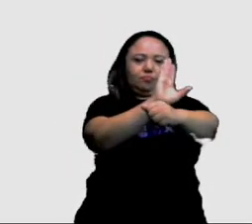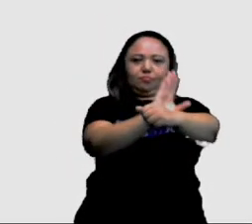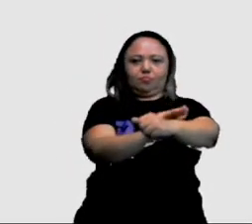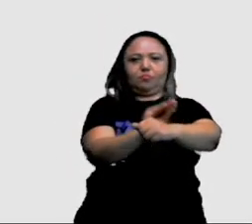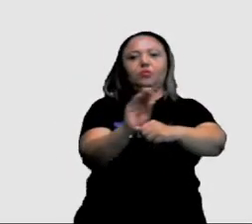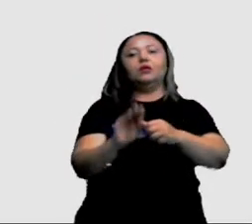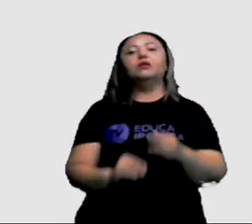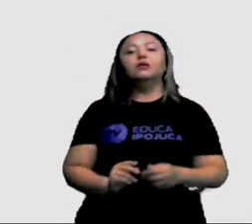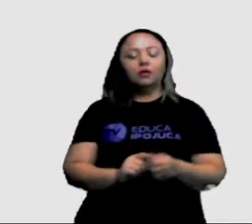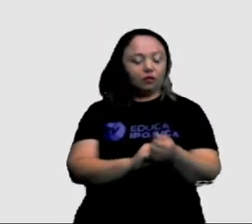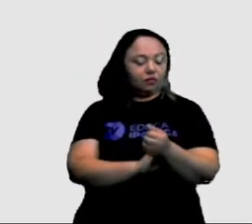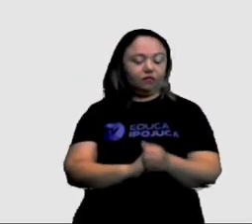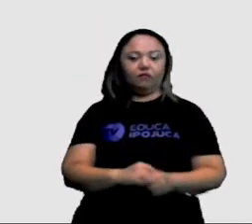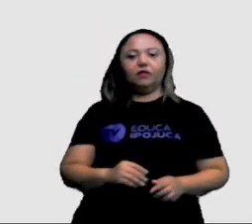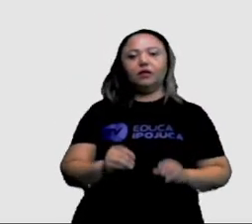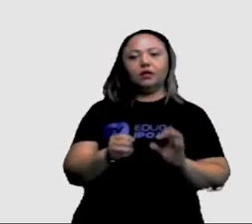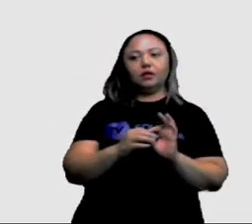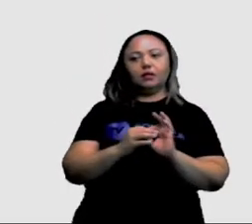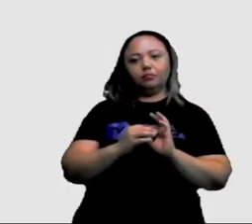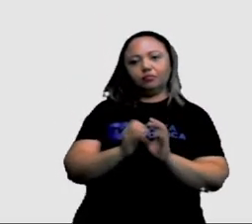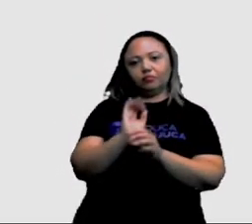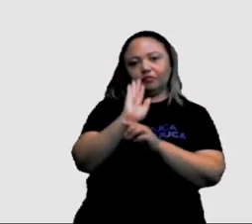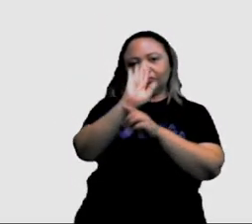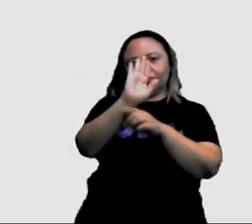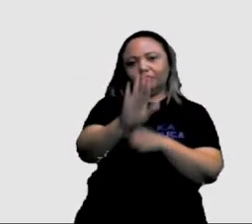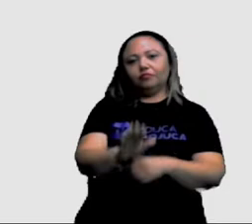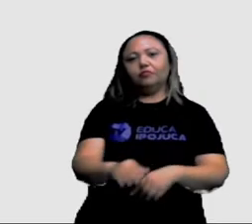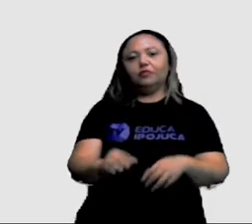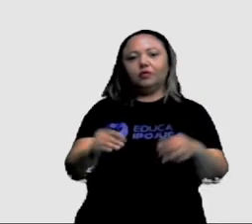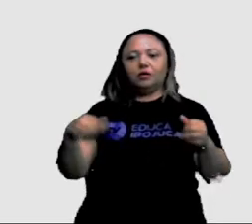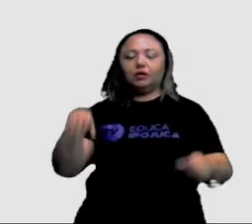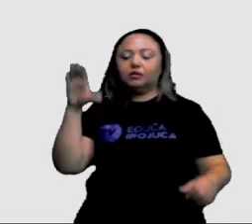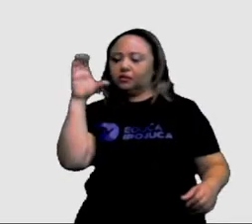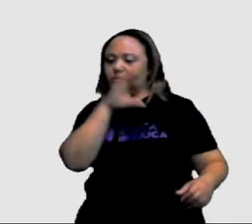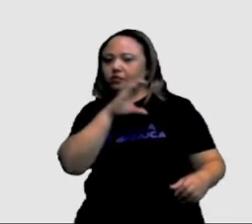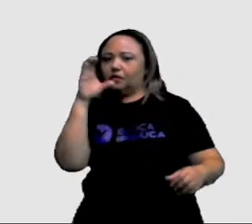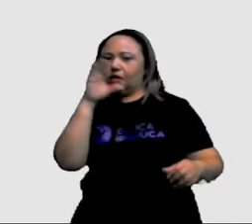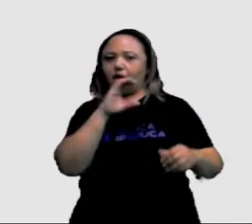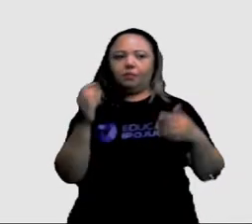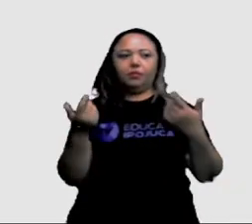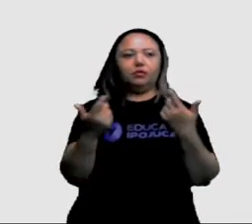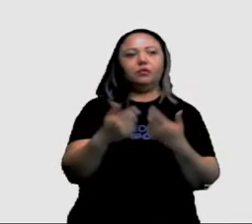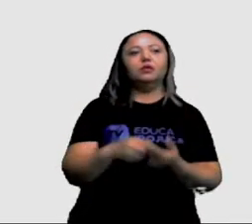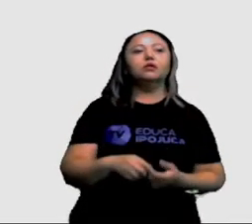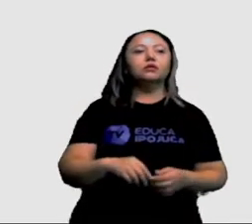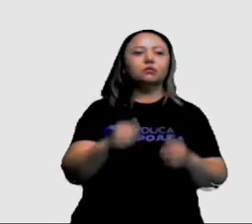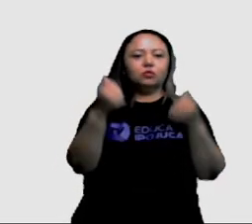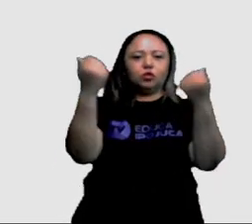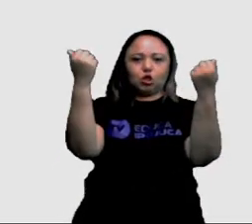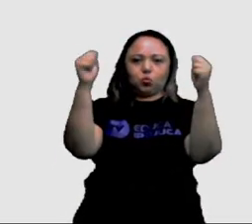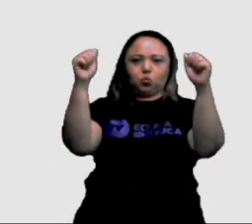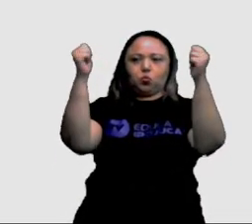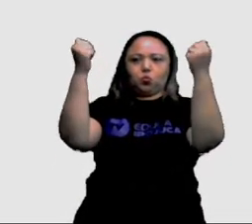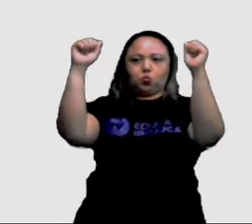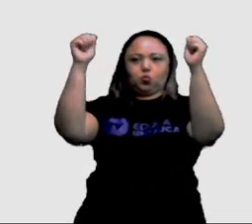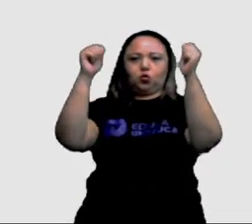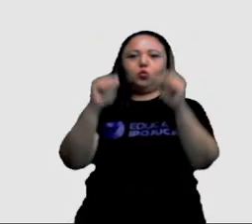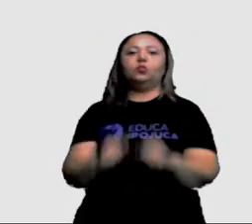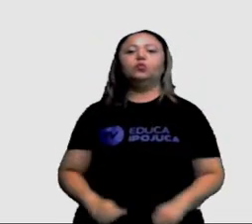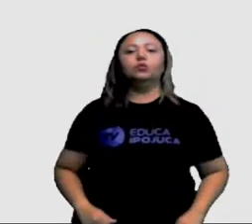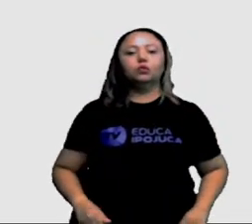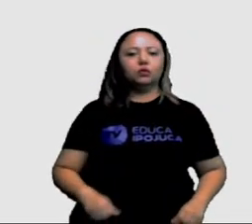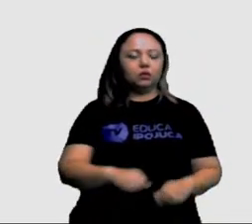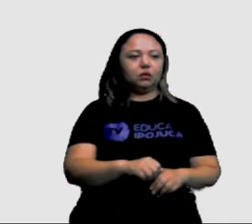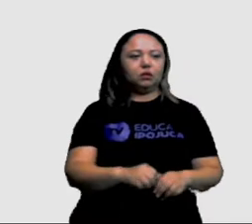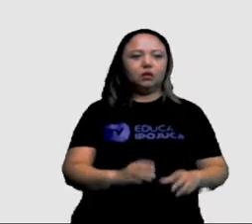que vai permitir a execução de uma sucessão rápida de gestos, uma sucessão rápida de movimentos, formando